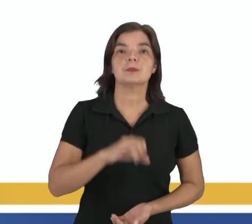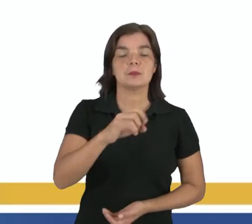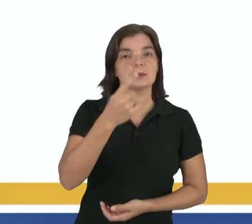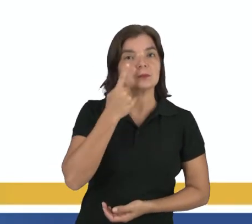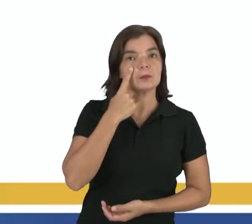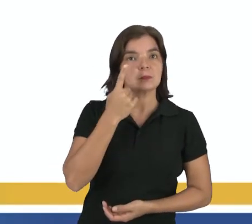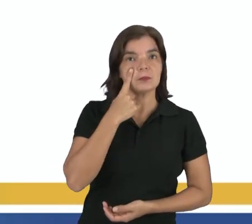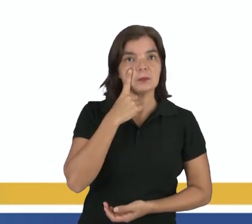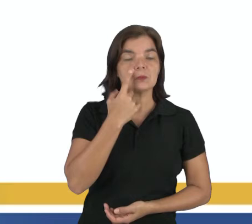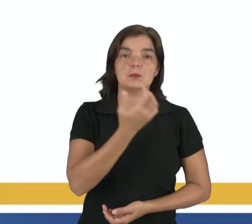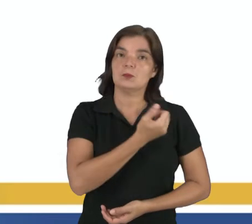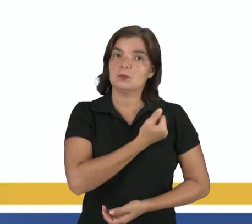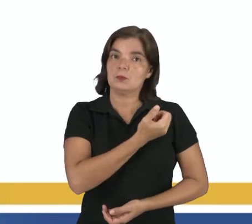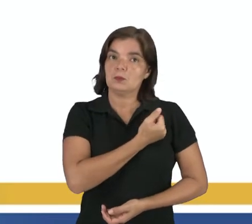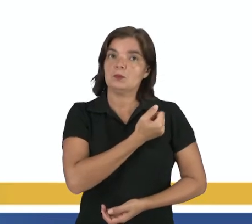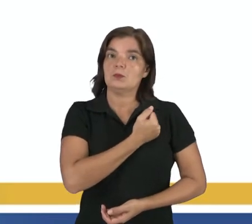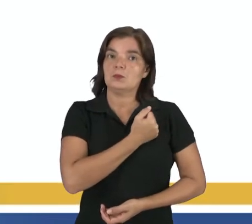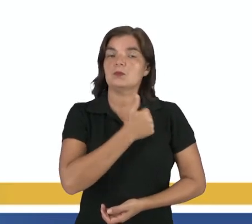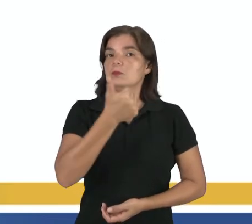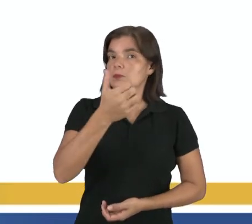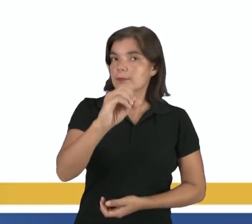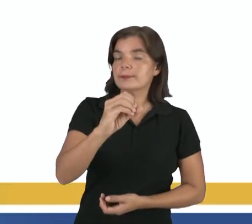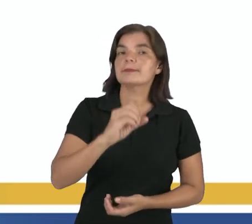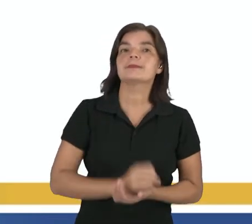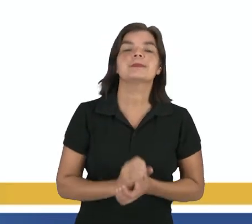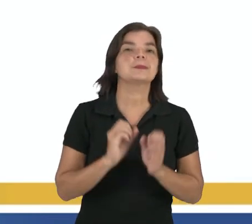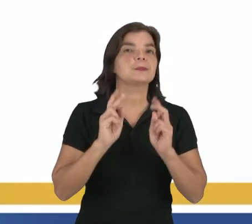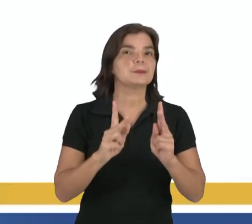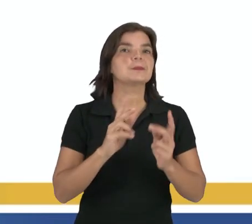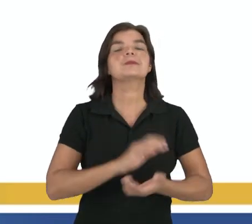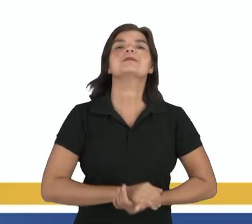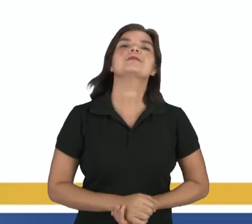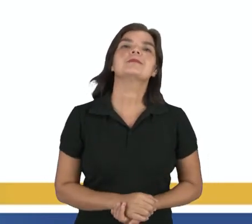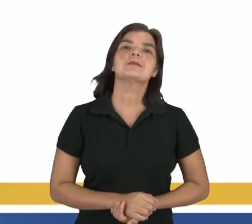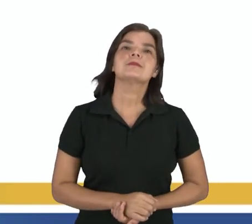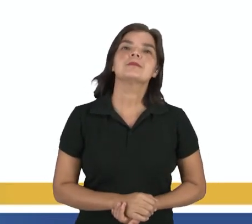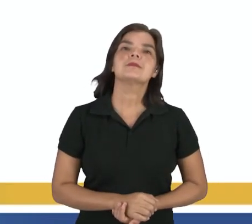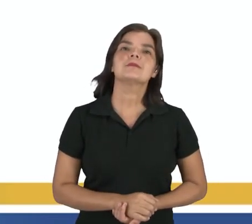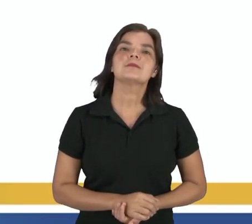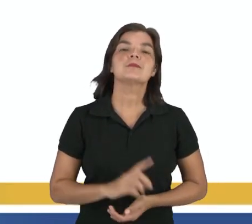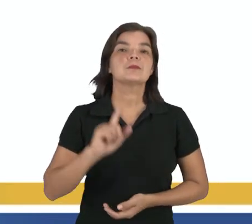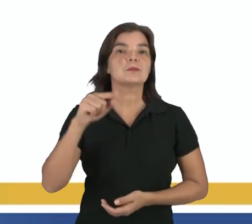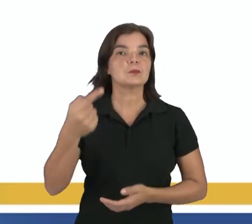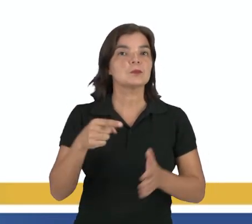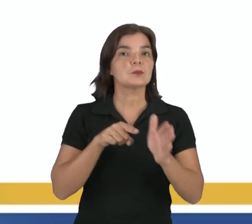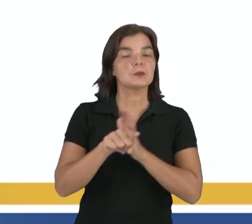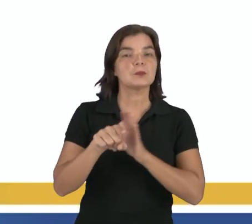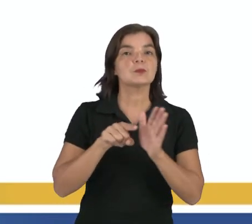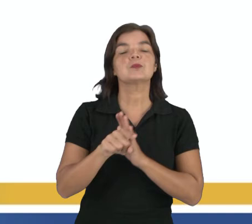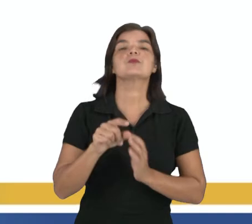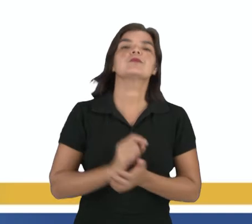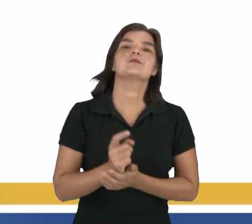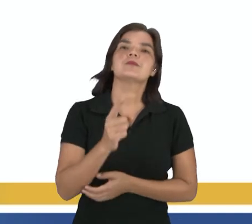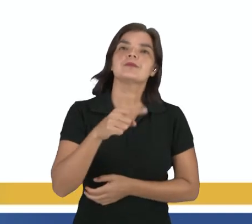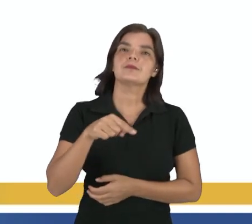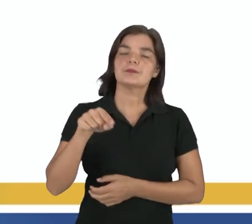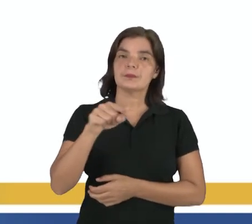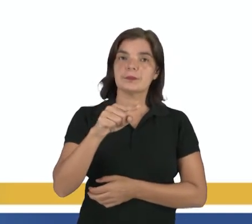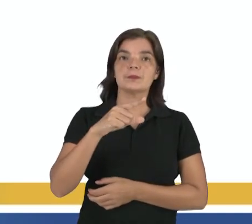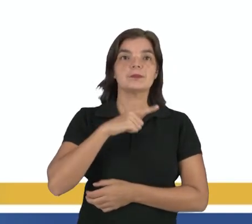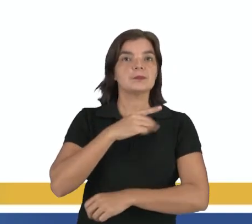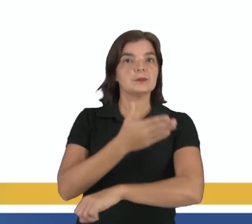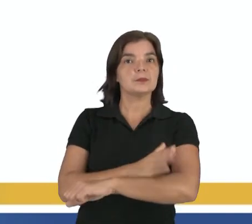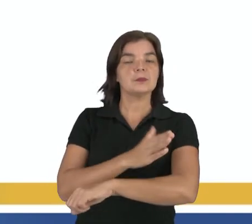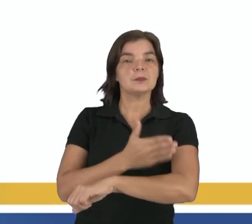você observar os valores numéricos, é 10. Beleza? Vamos agora a mais um exercitando, para que vocês tenham